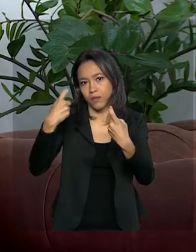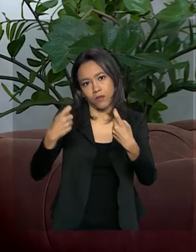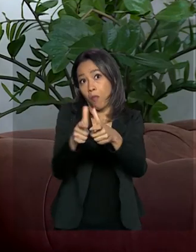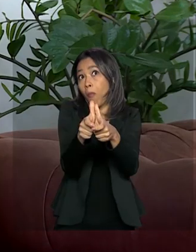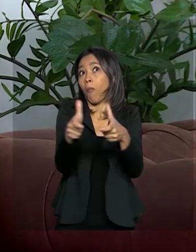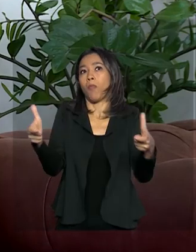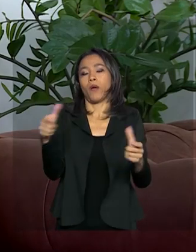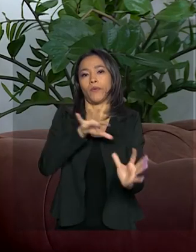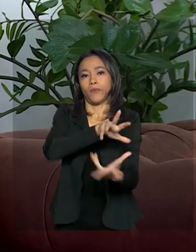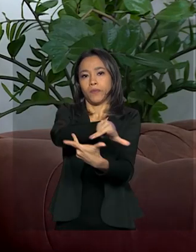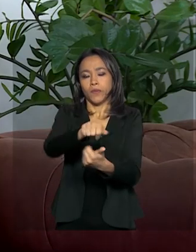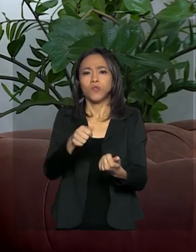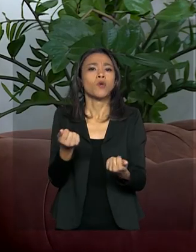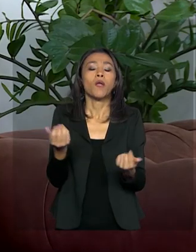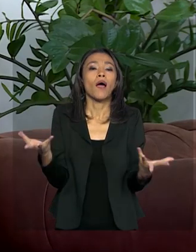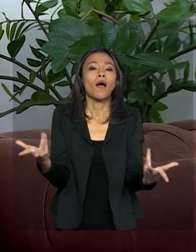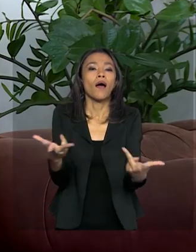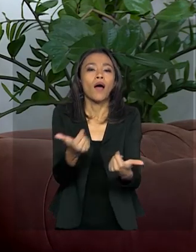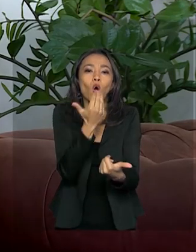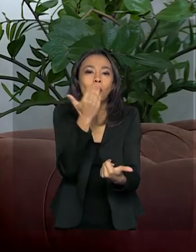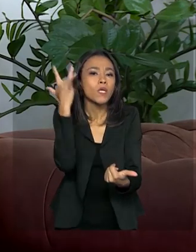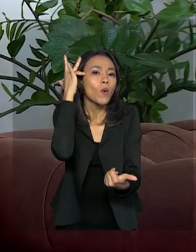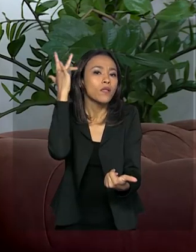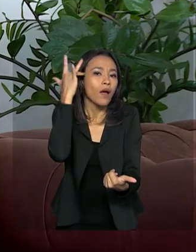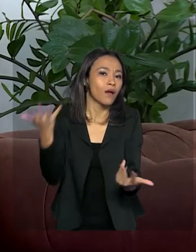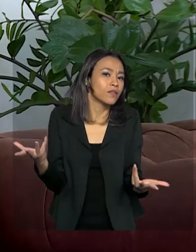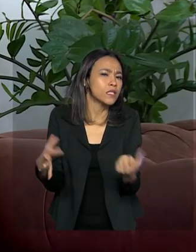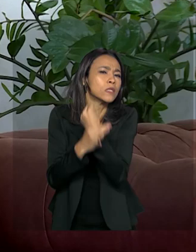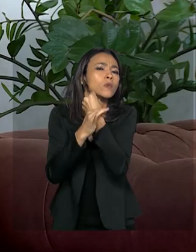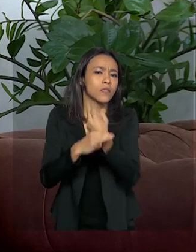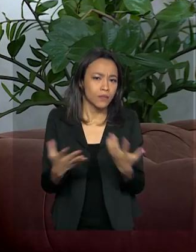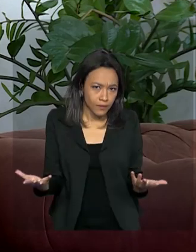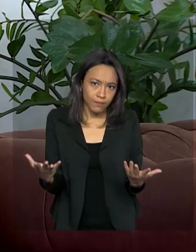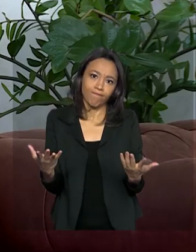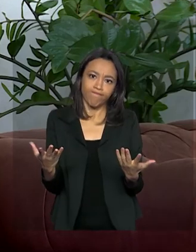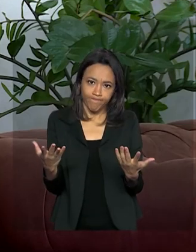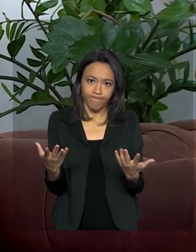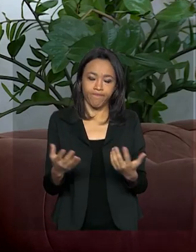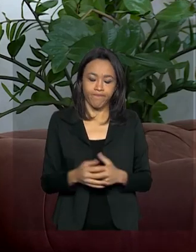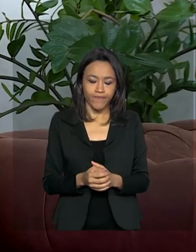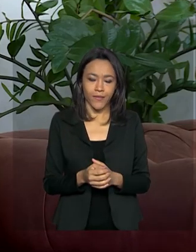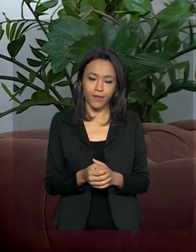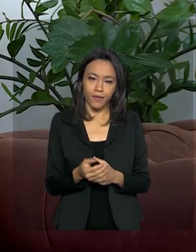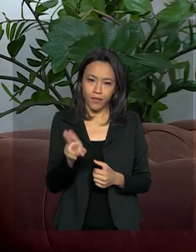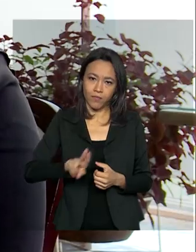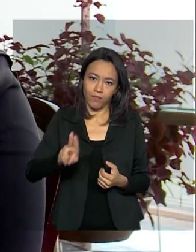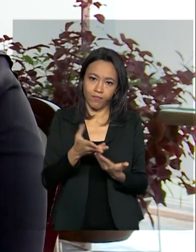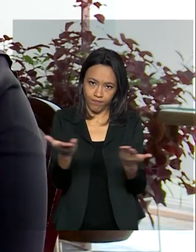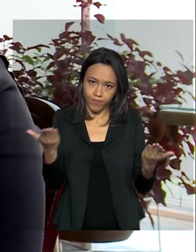maior do mundo a respeito da qualidade dos alimentos da segurança dos alimentos consumidos